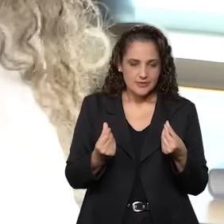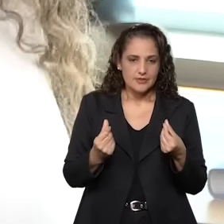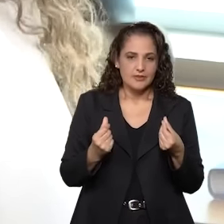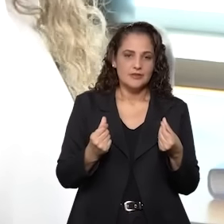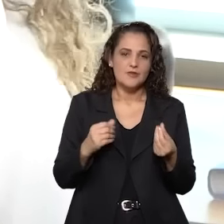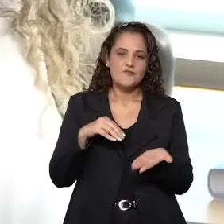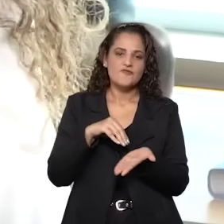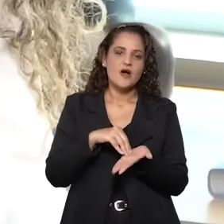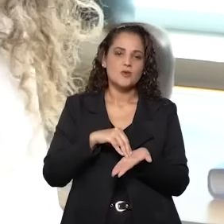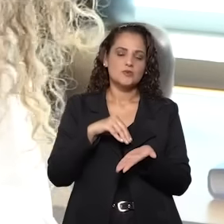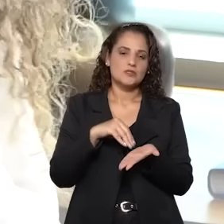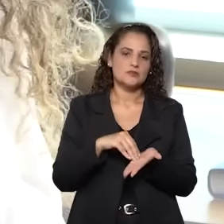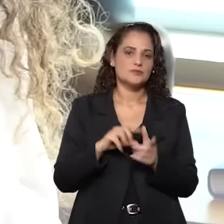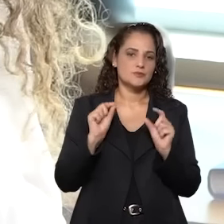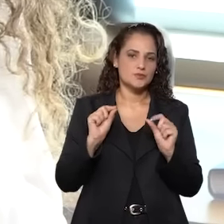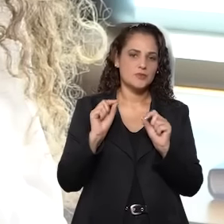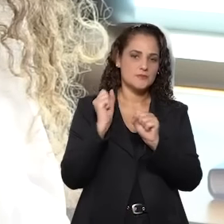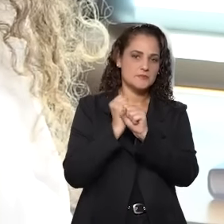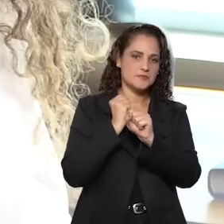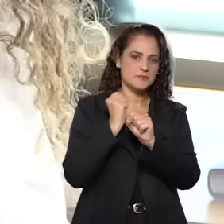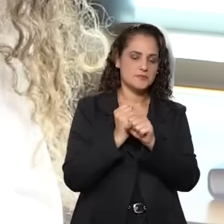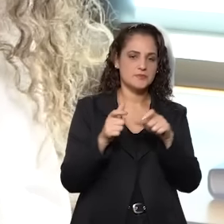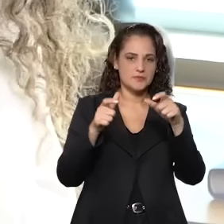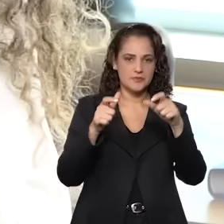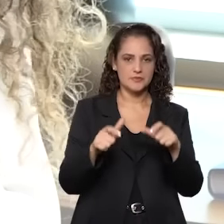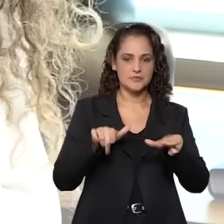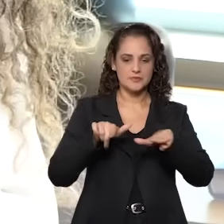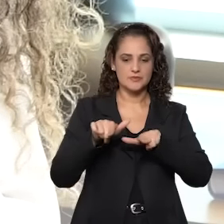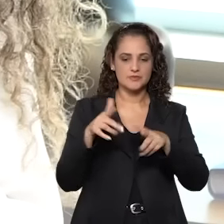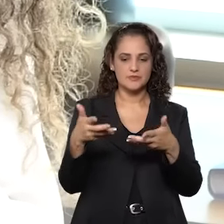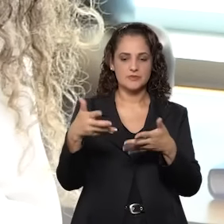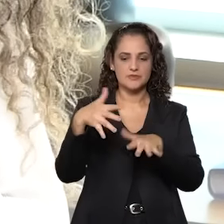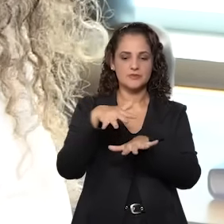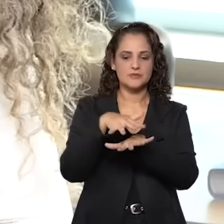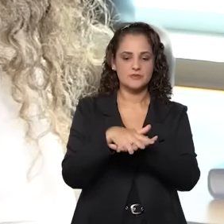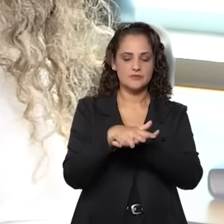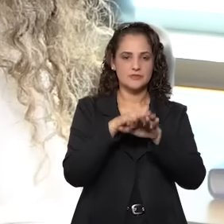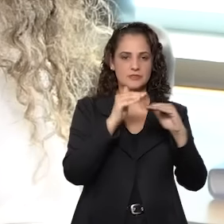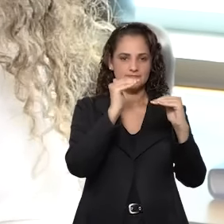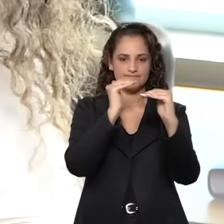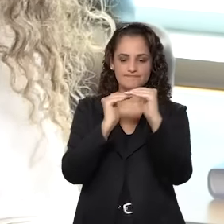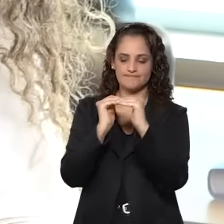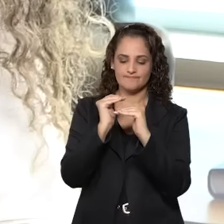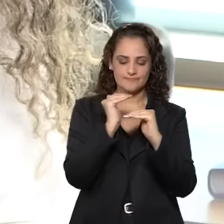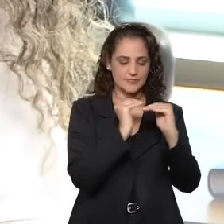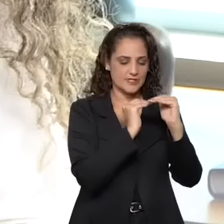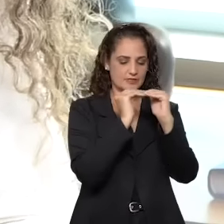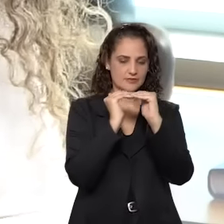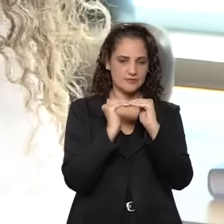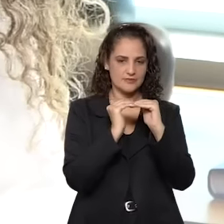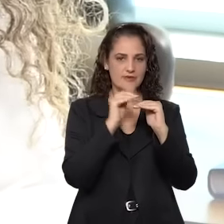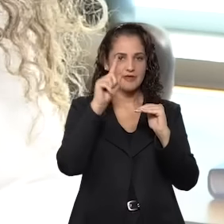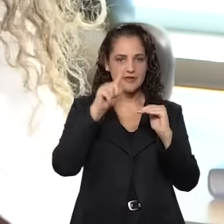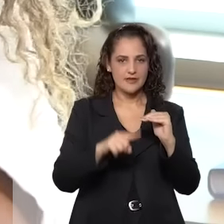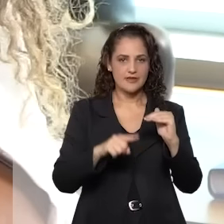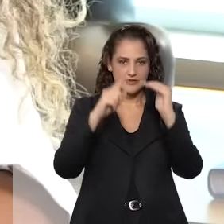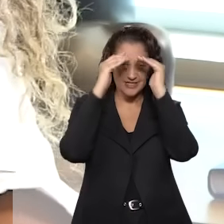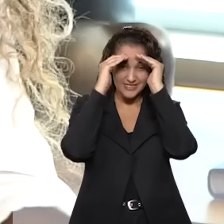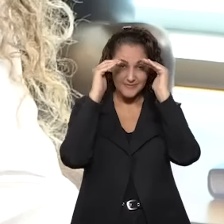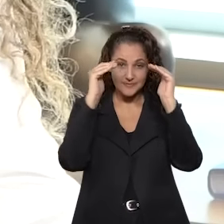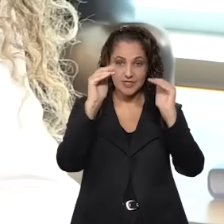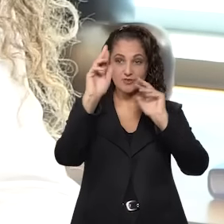inclusivos e equitativos é respeito às diferenças né muitas vezes a gente vai lá a gente